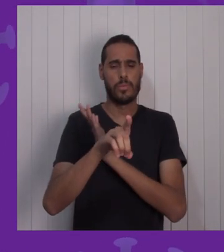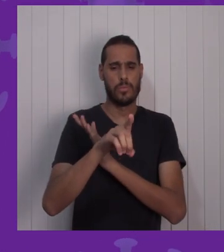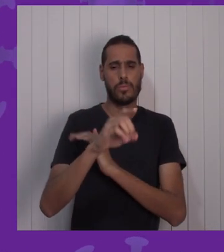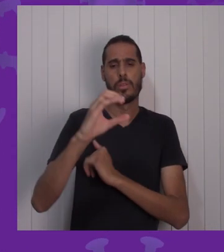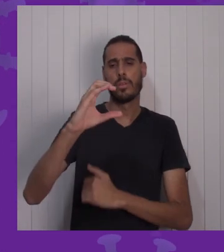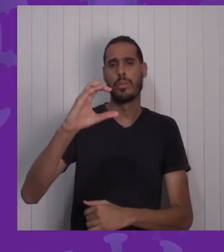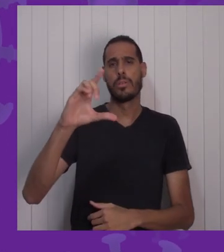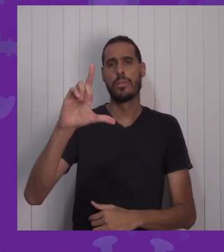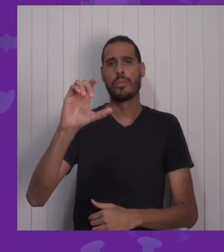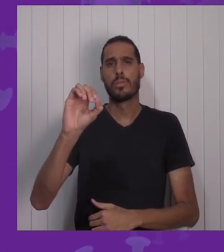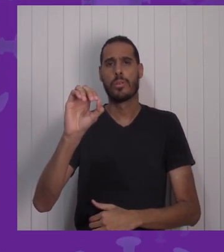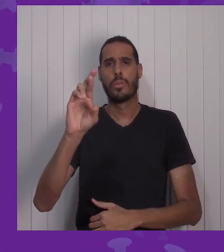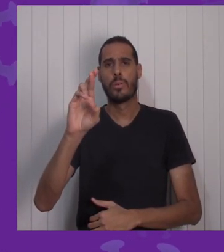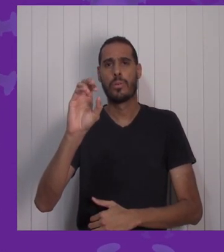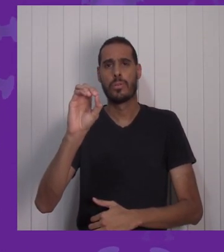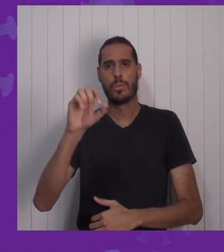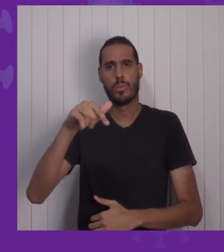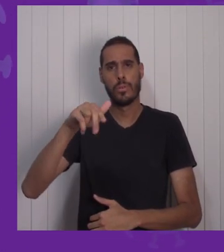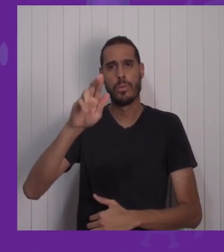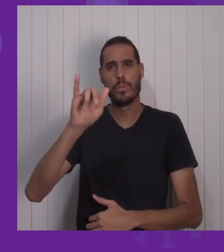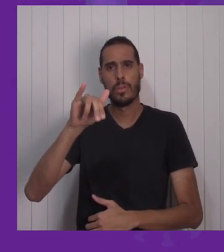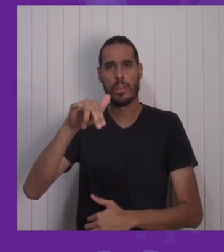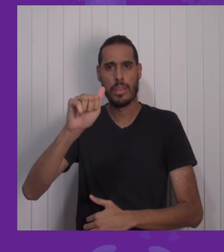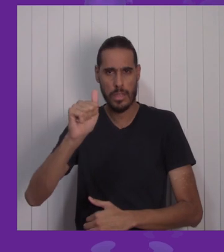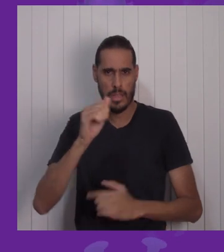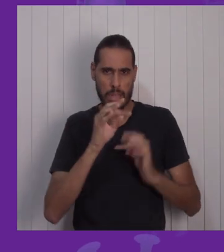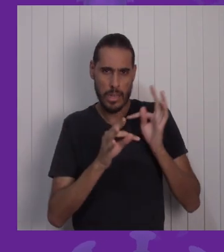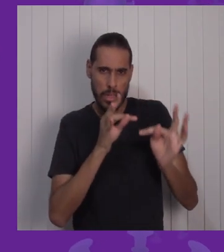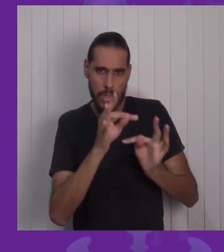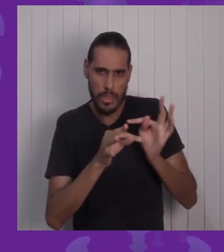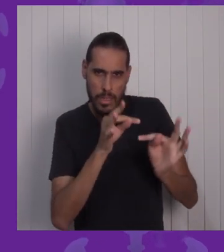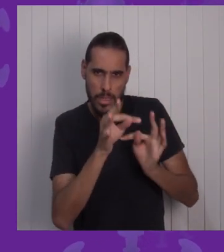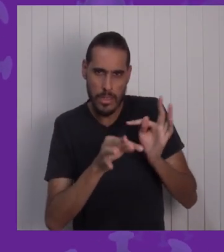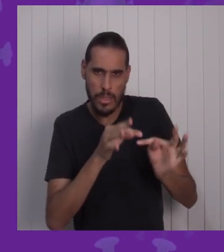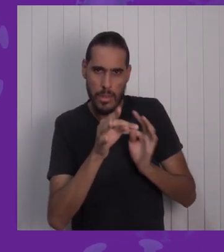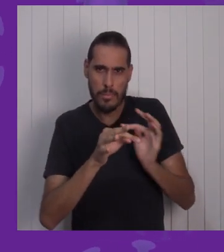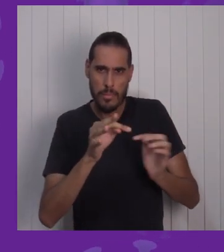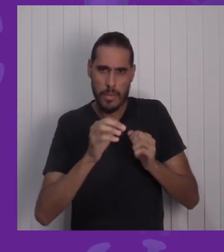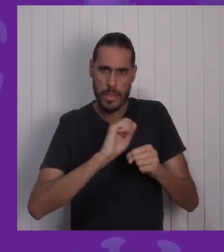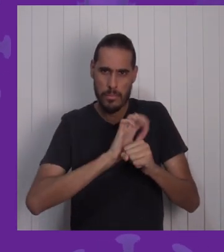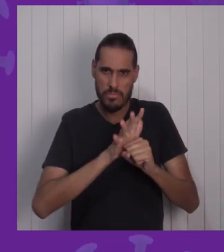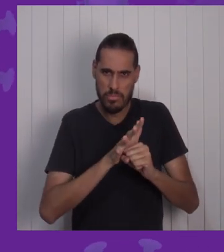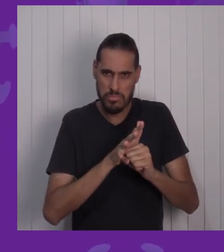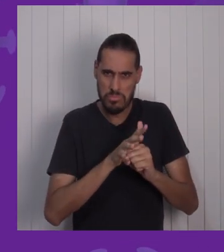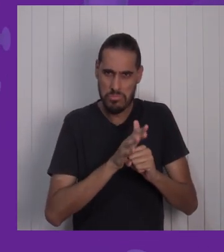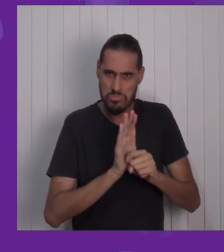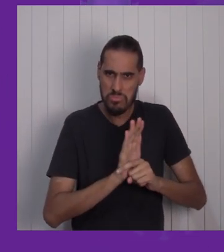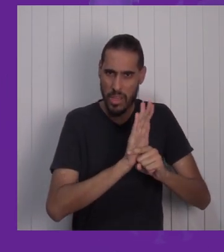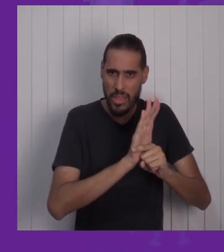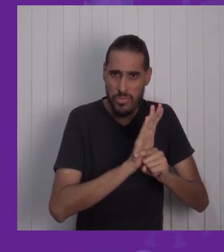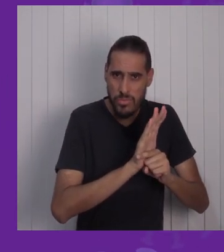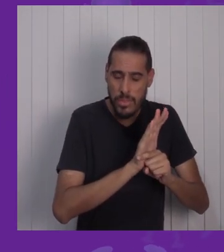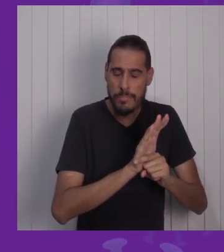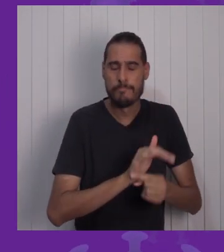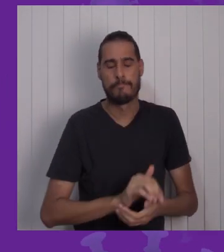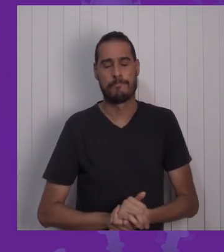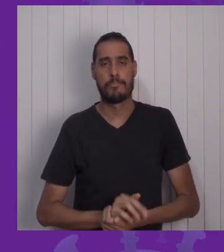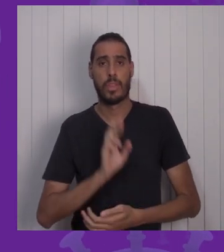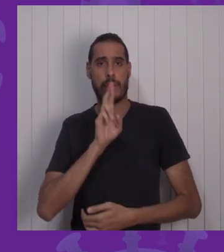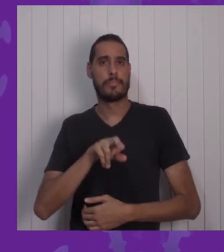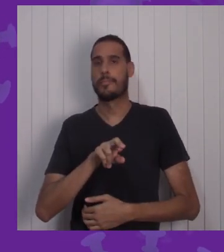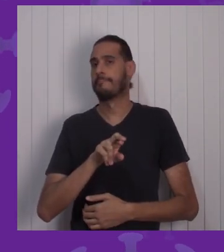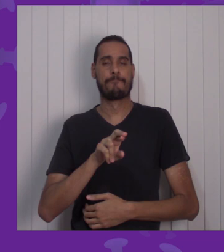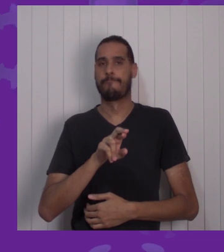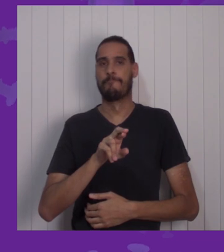Não, a cloroquina até agora não se conhece nenhum efeito da cloroquina cientificamente provado